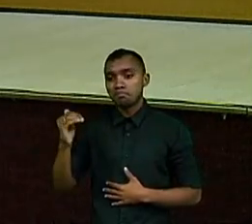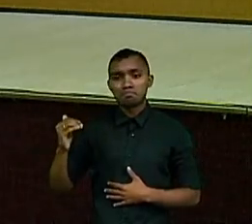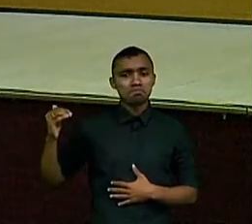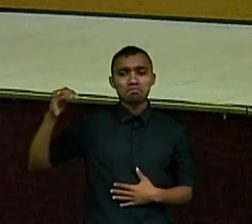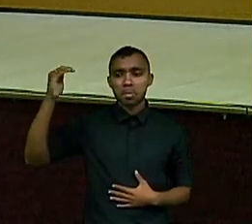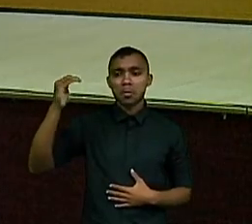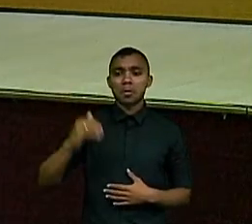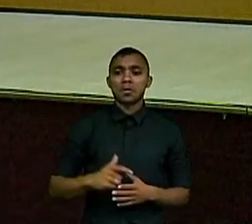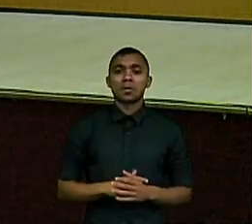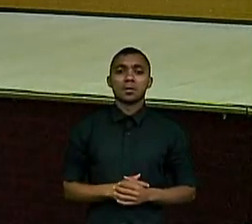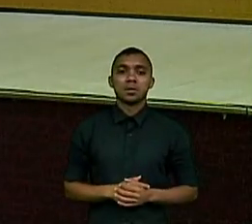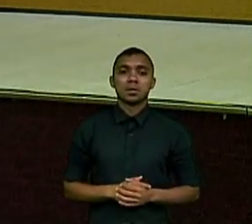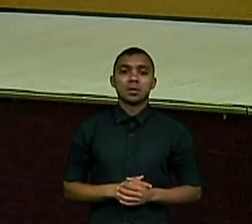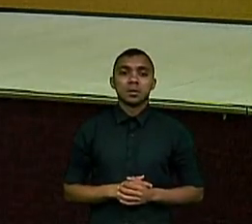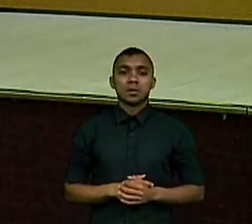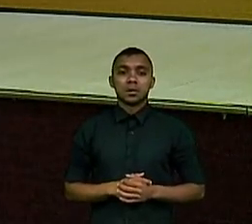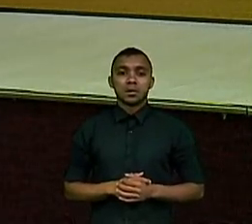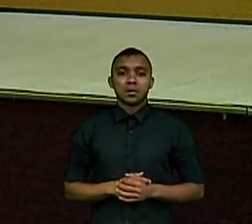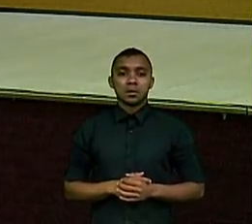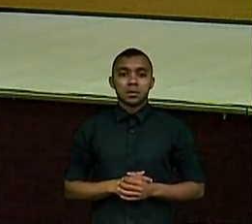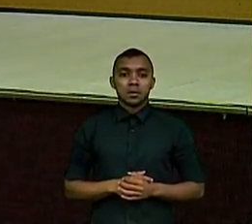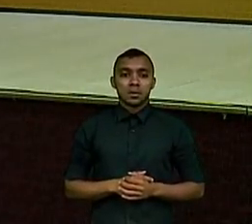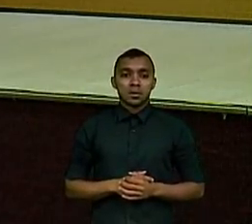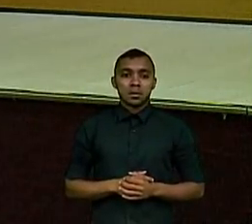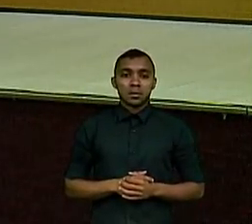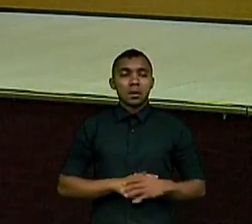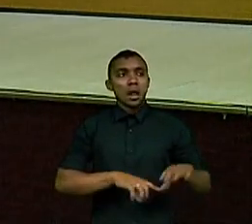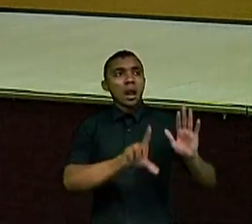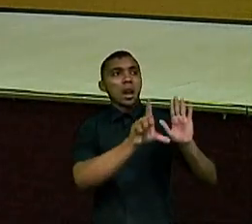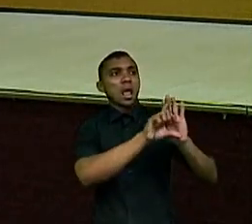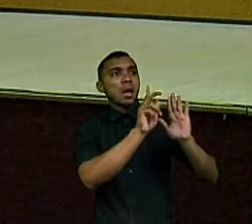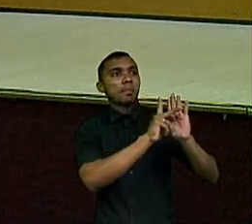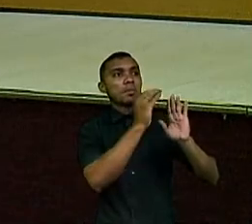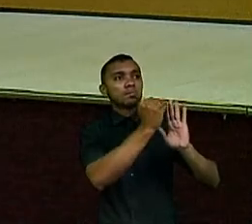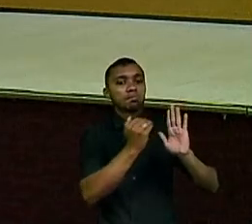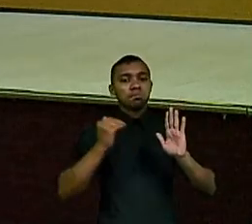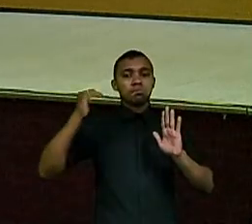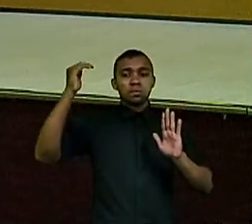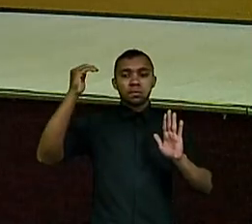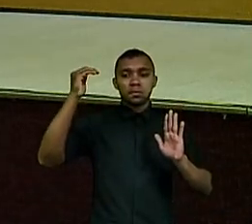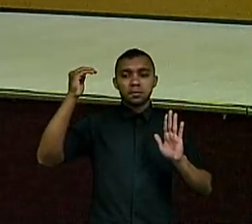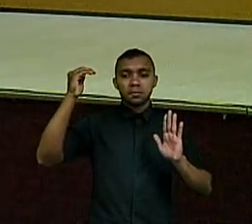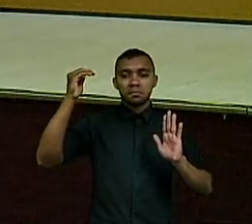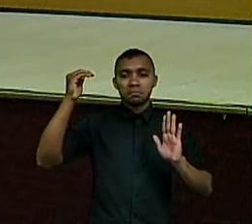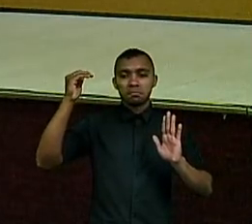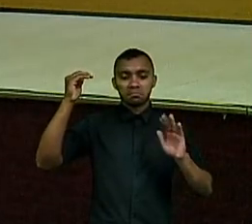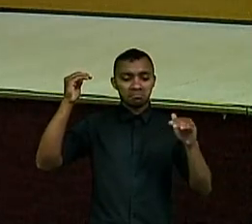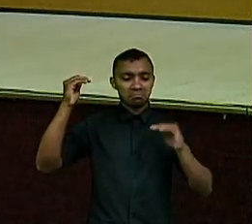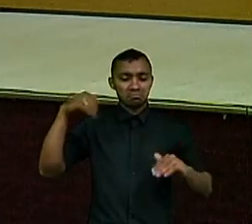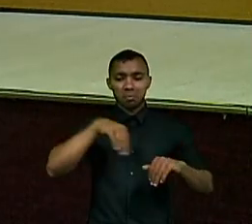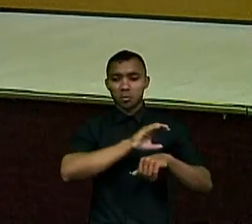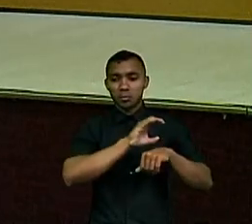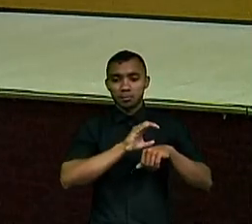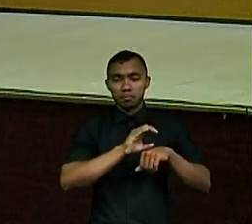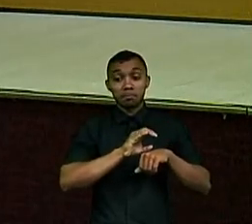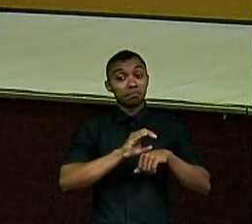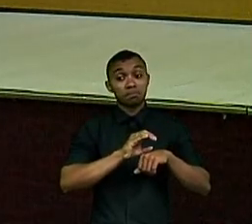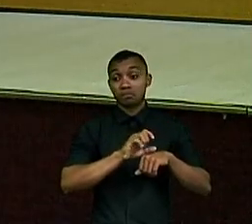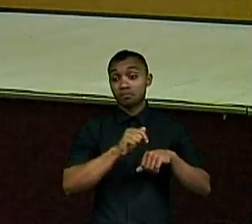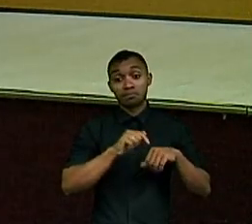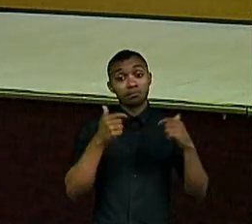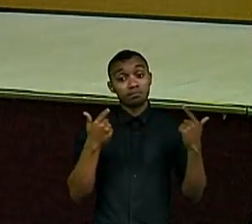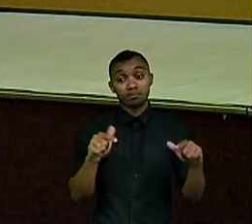todos não existe nenhuma lei que esteja sobre apujou na Constituição Federal Principalmente as suas cláusulas pétreas